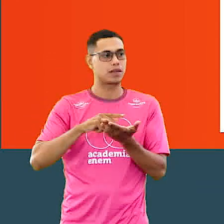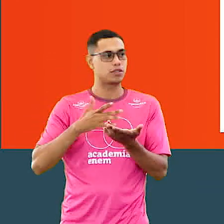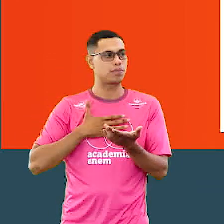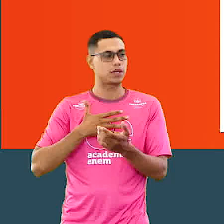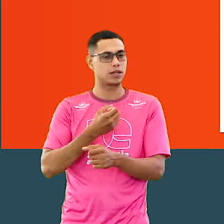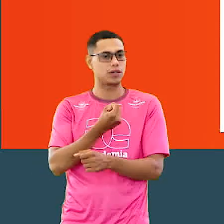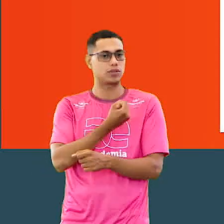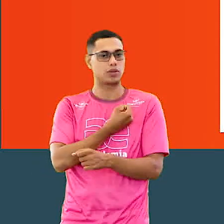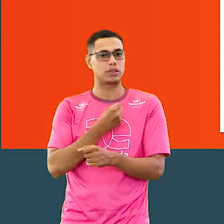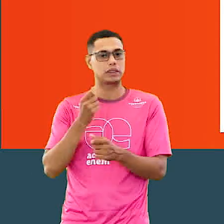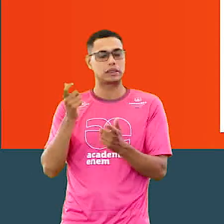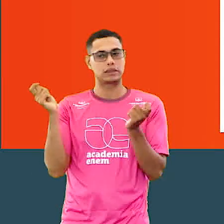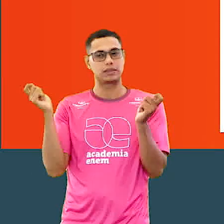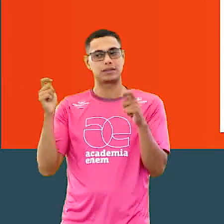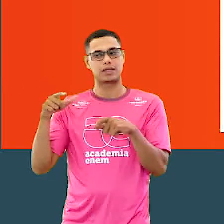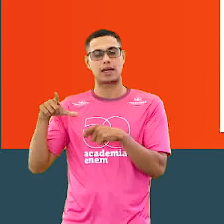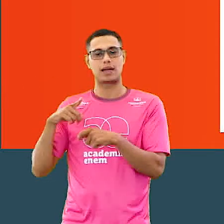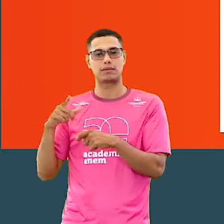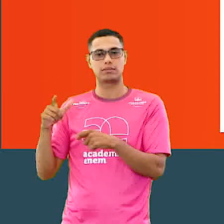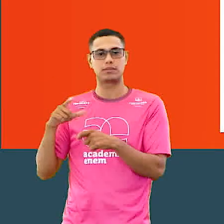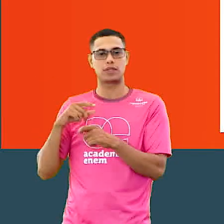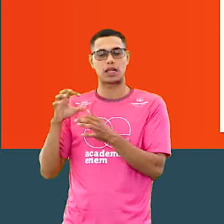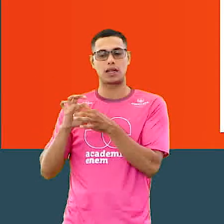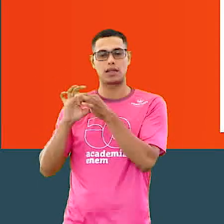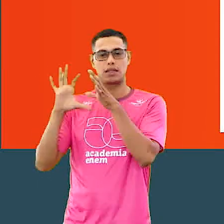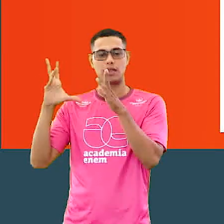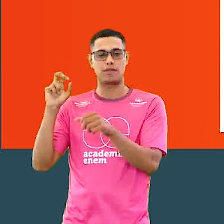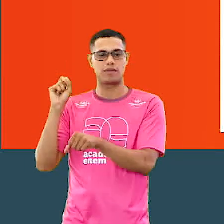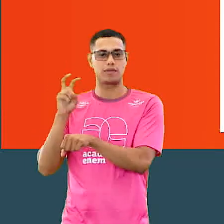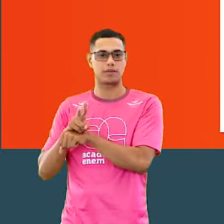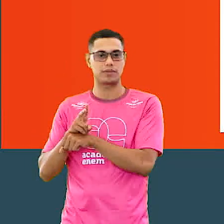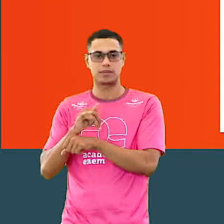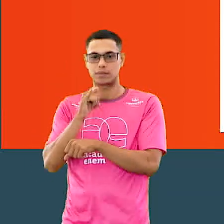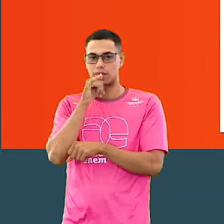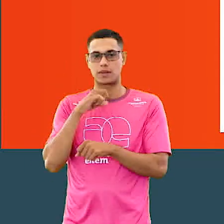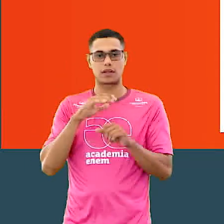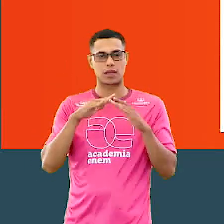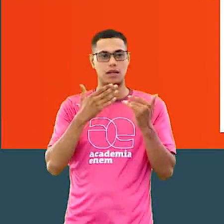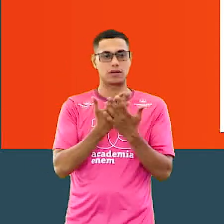que é que acontece? Olha só. Por isso que eu digo, o aluno de escola